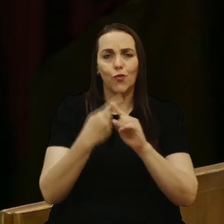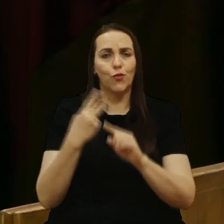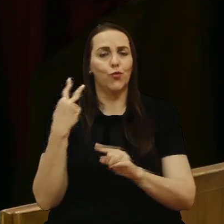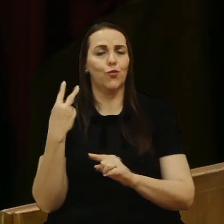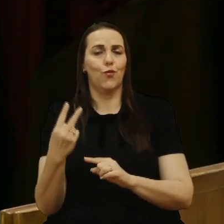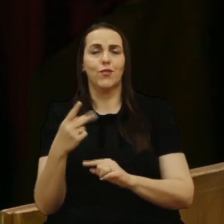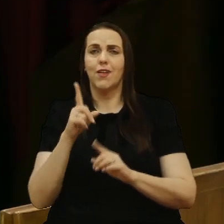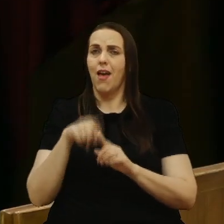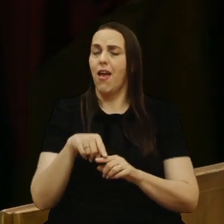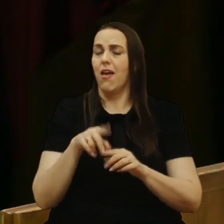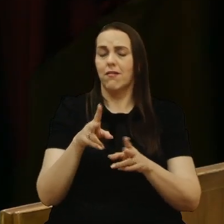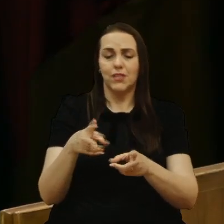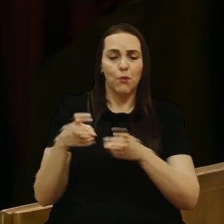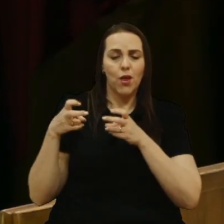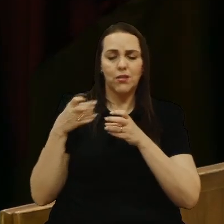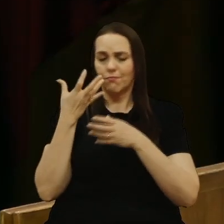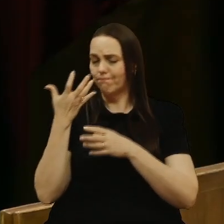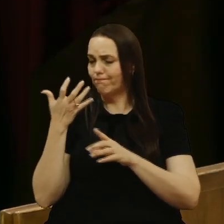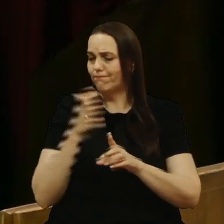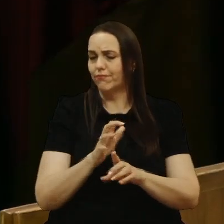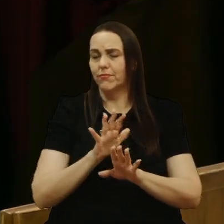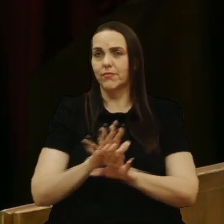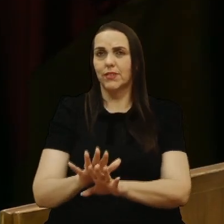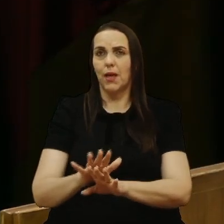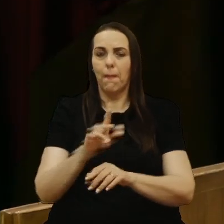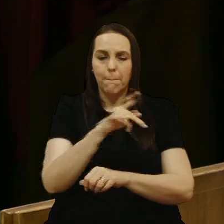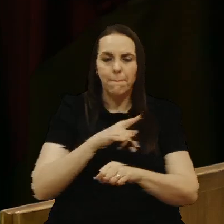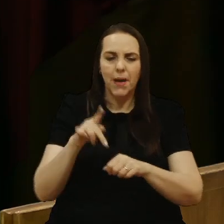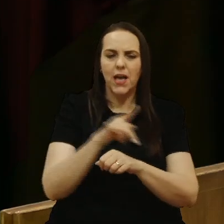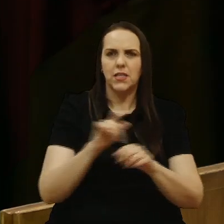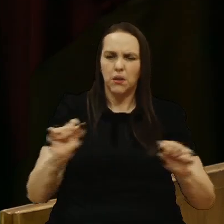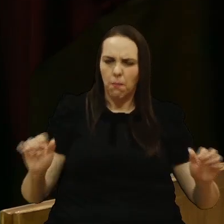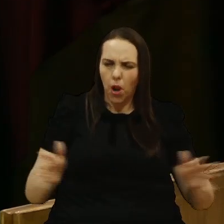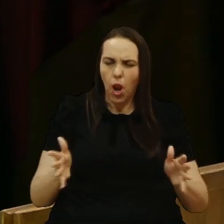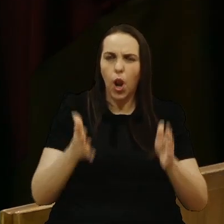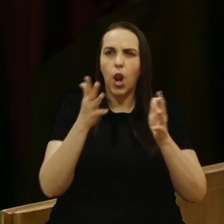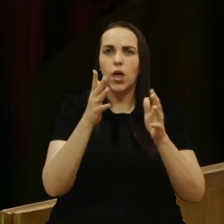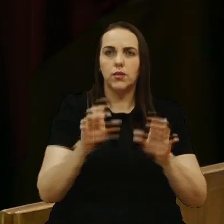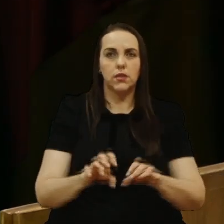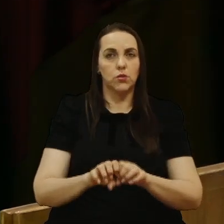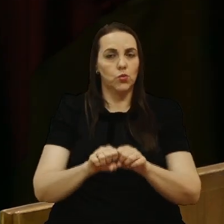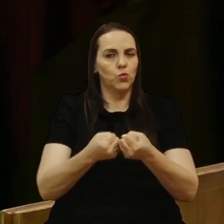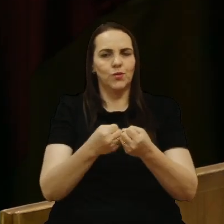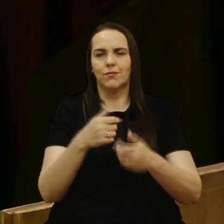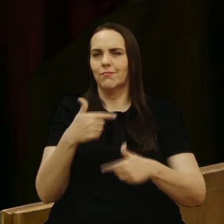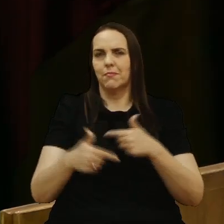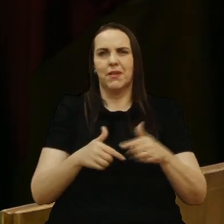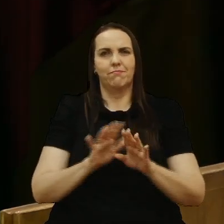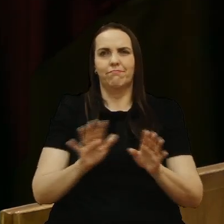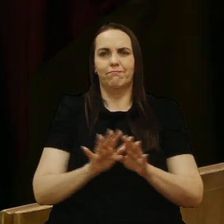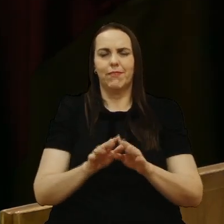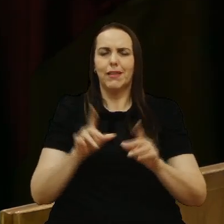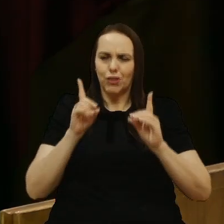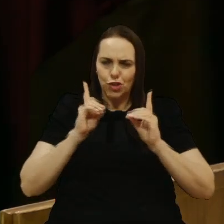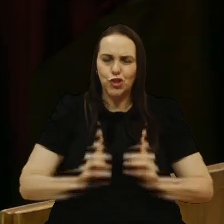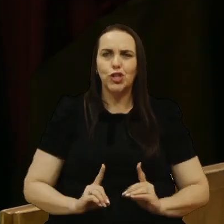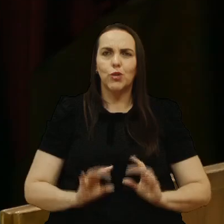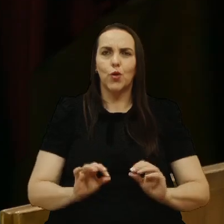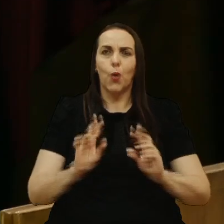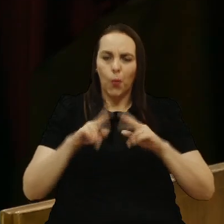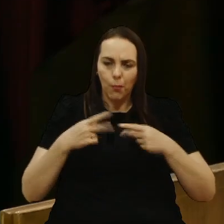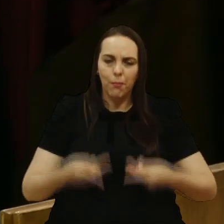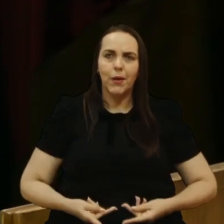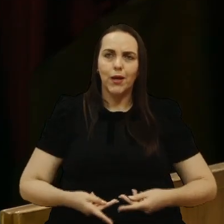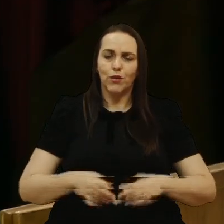contra a exploração. Queremos um país que produza riqueza sem destruir o trabalho. Um trabalho digno, humano, que respeite o tempo